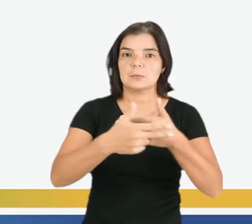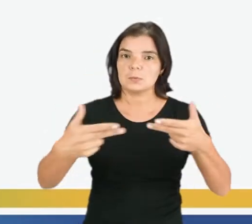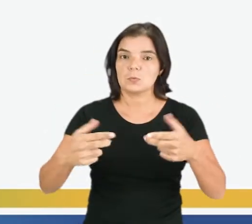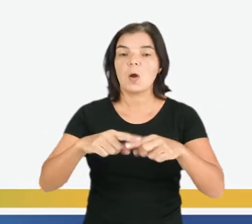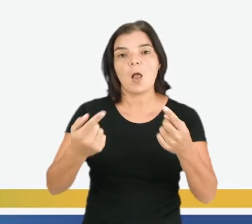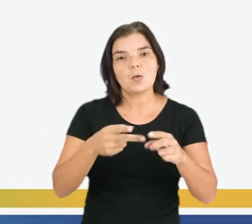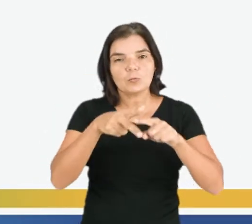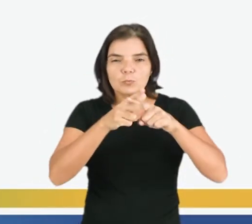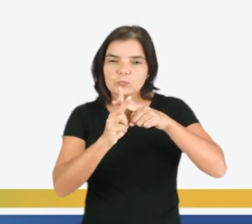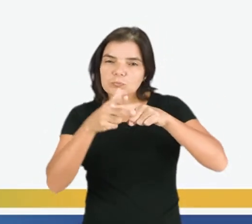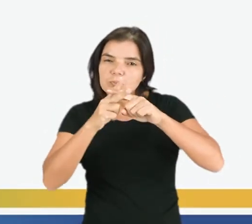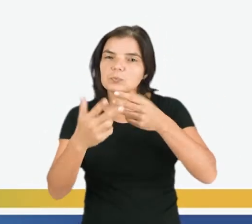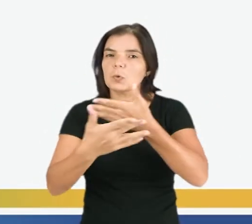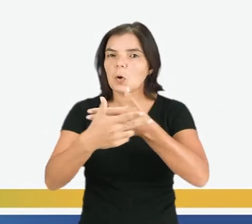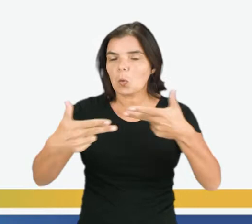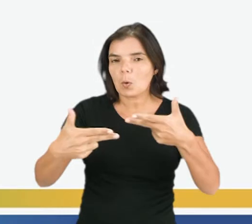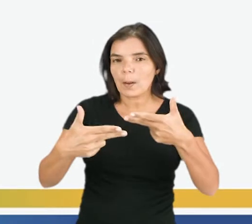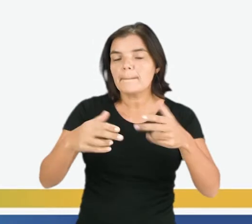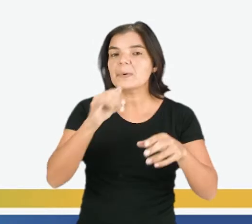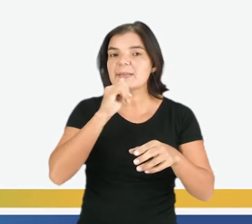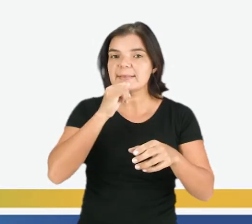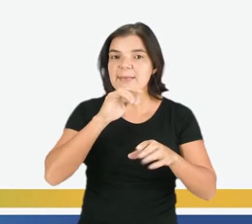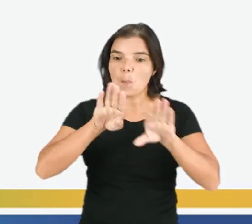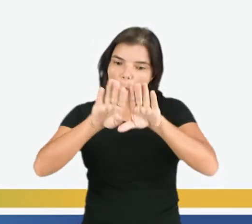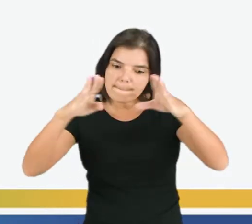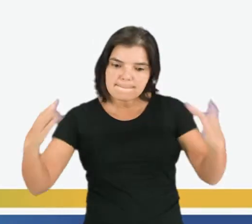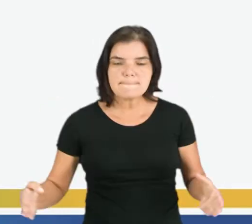quando consertamos algo, como a perna de uma mesa,